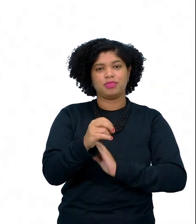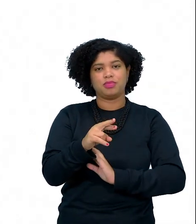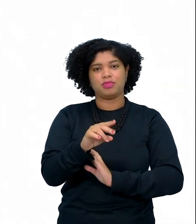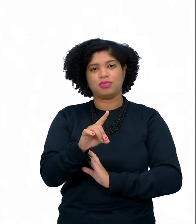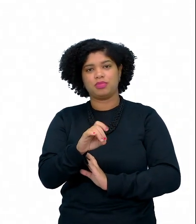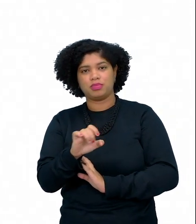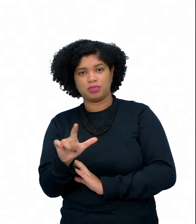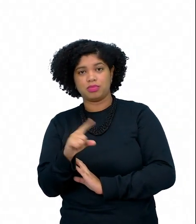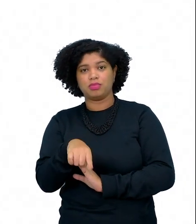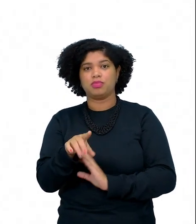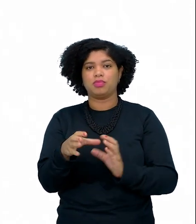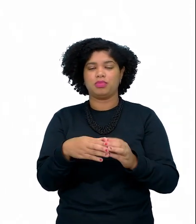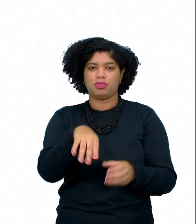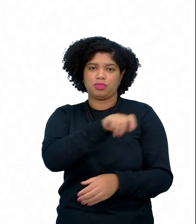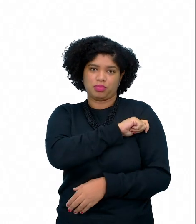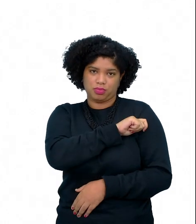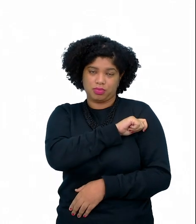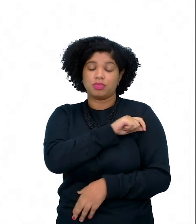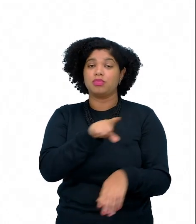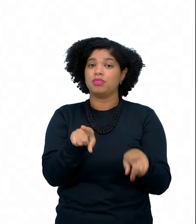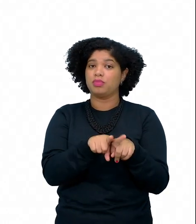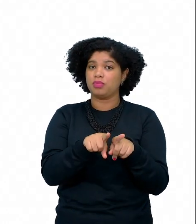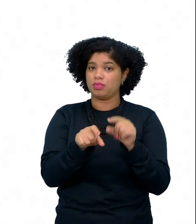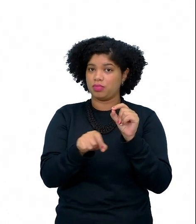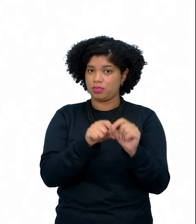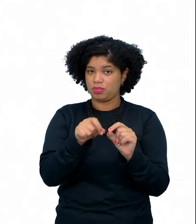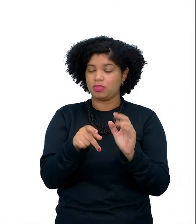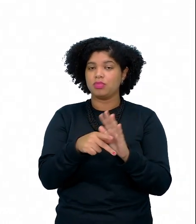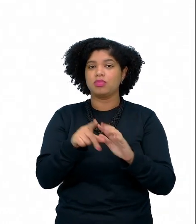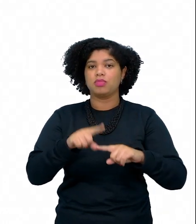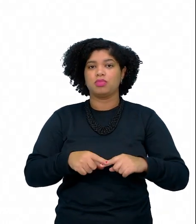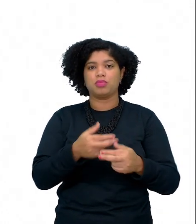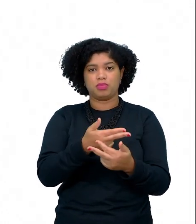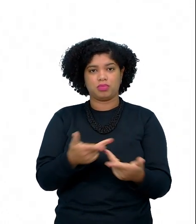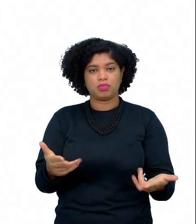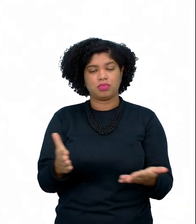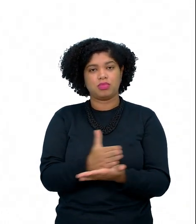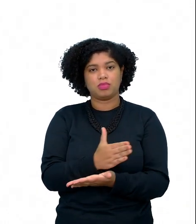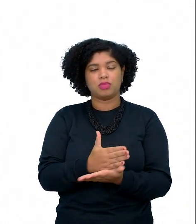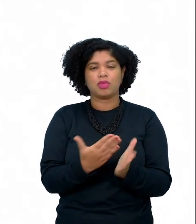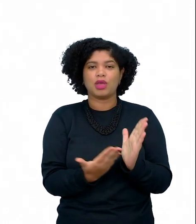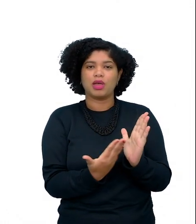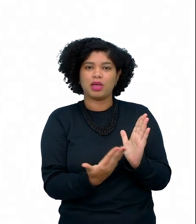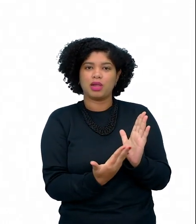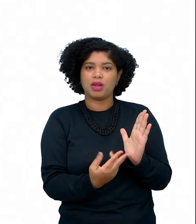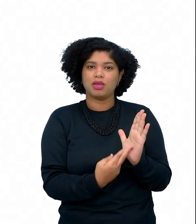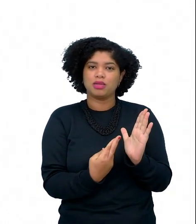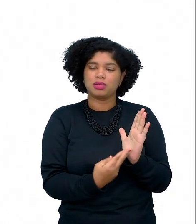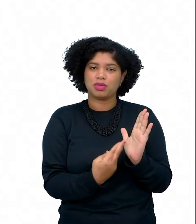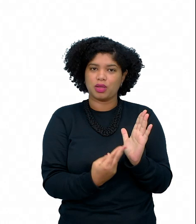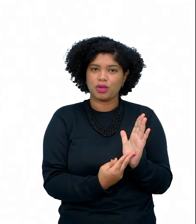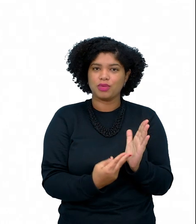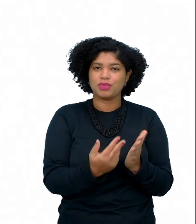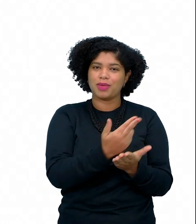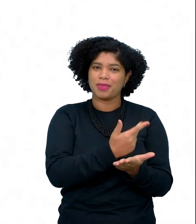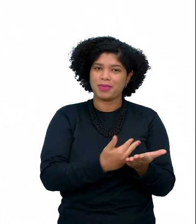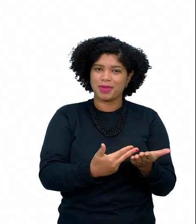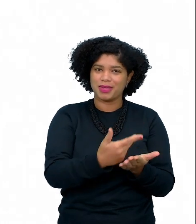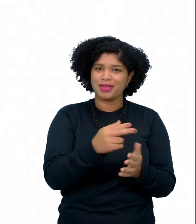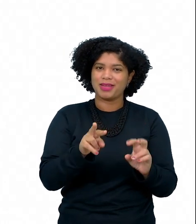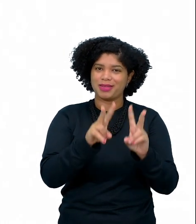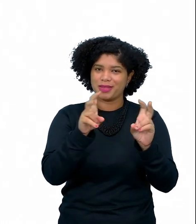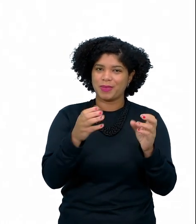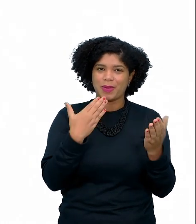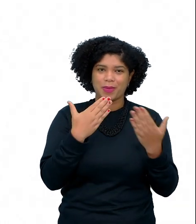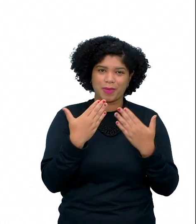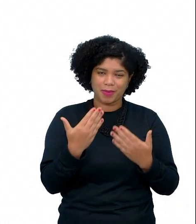pelos estudantes, bem como a produção de materiais, como livretos com gilografuras, com temas discutidos em